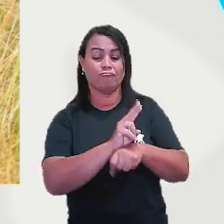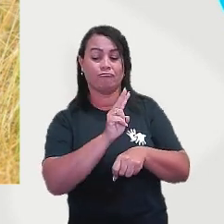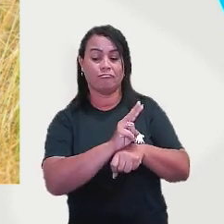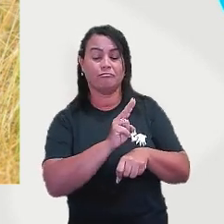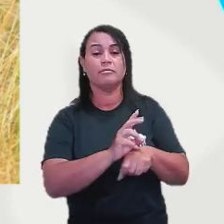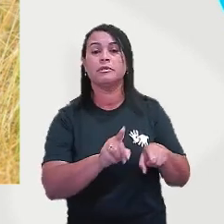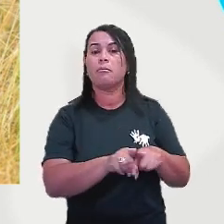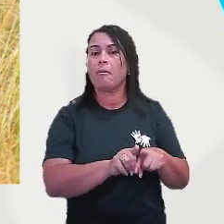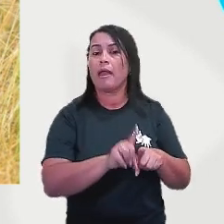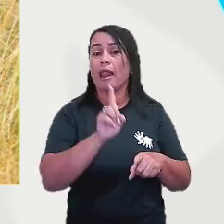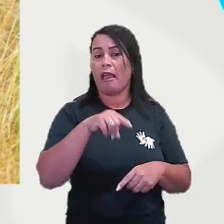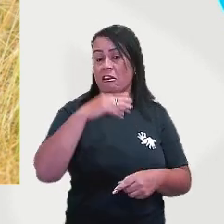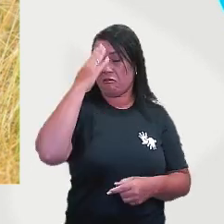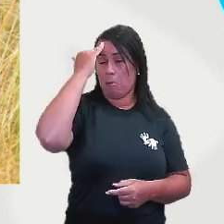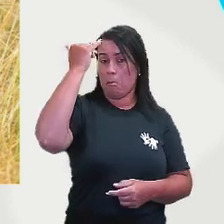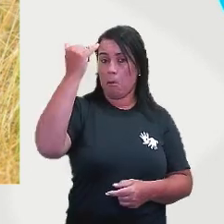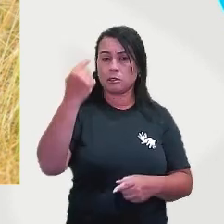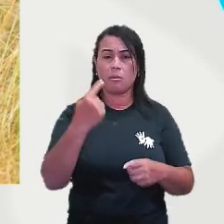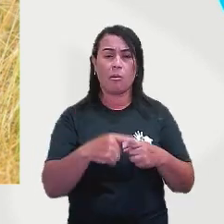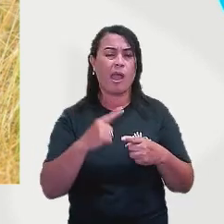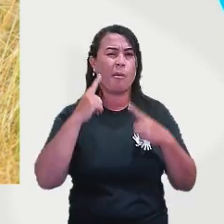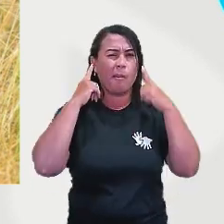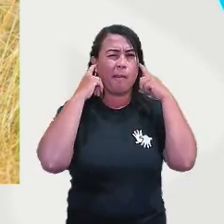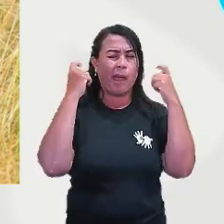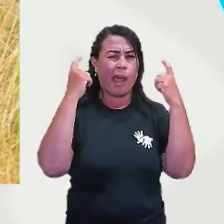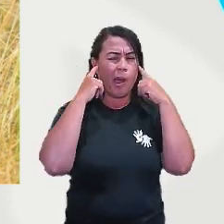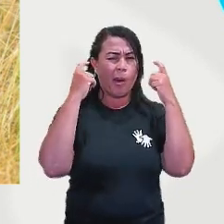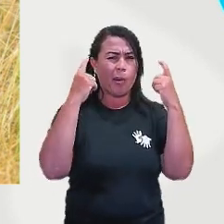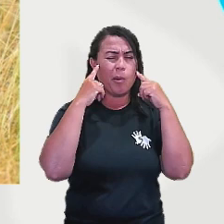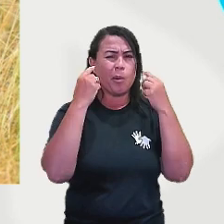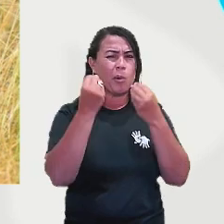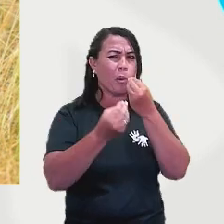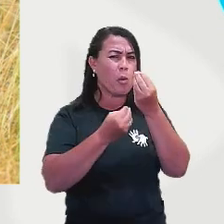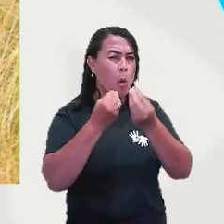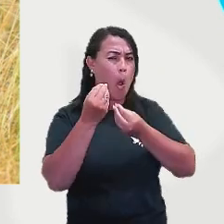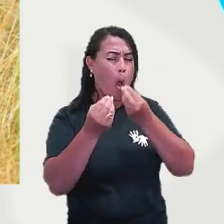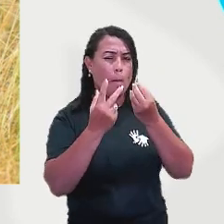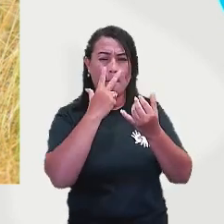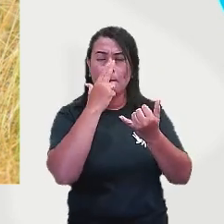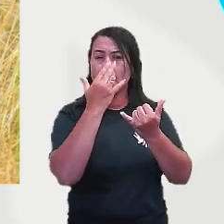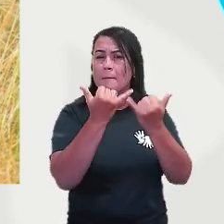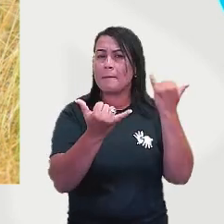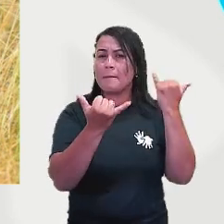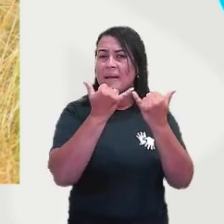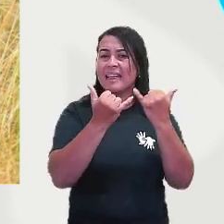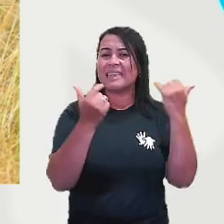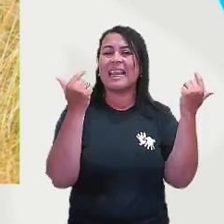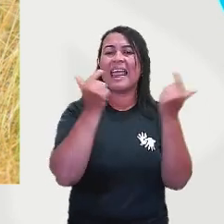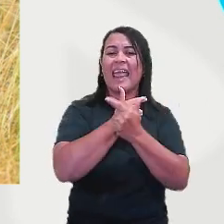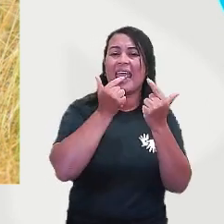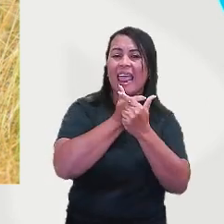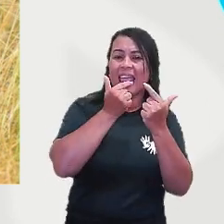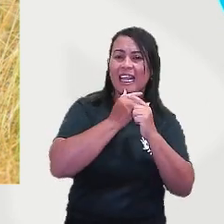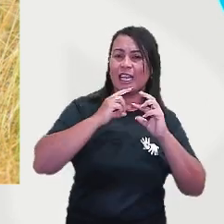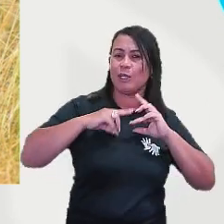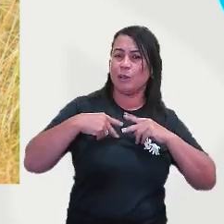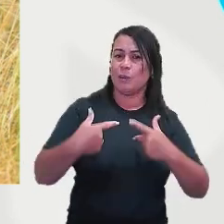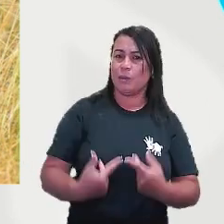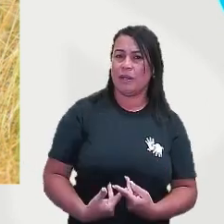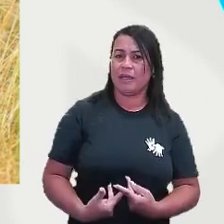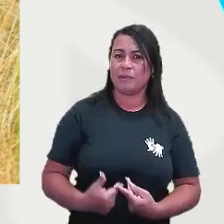é famosa por emitir alguns sons que se assemelham a risos